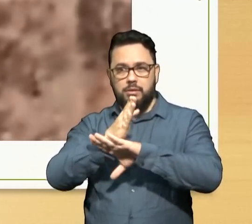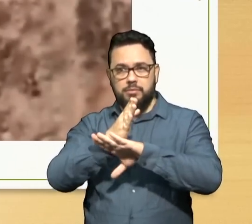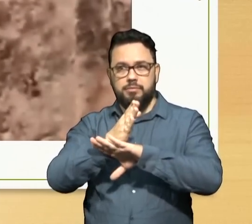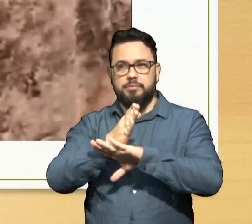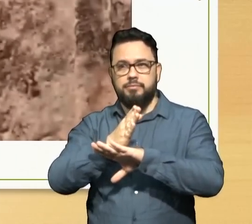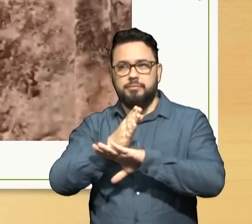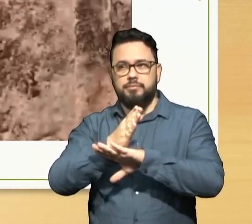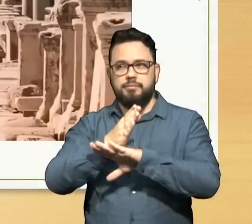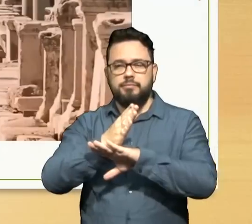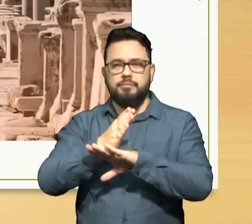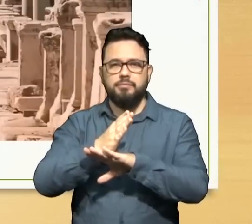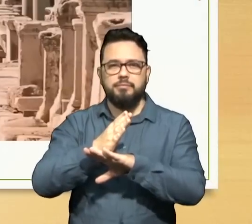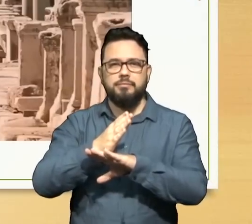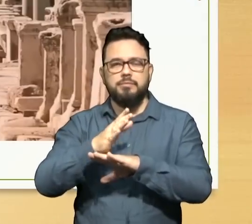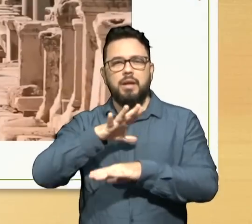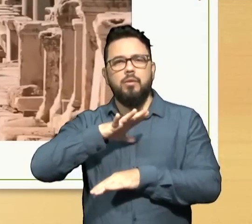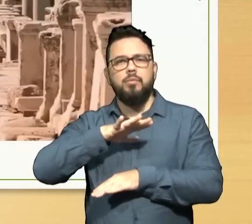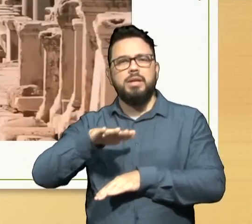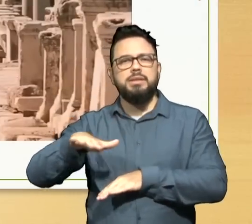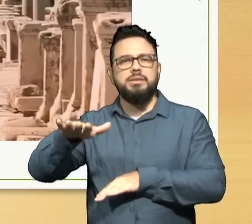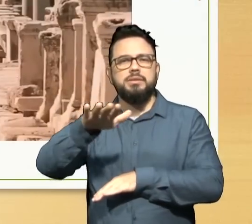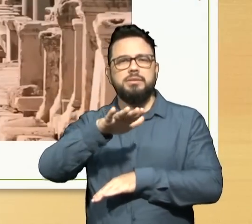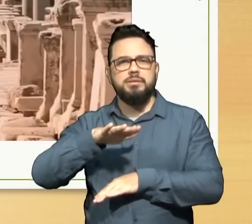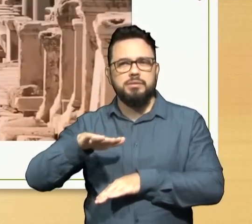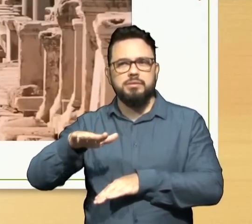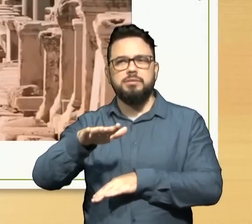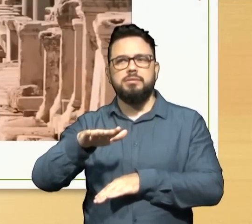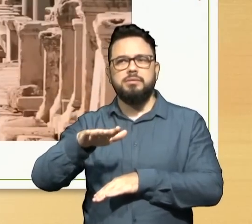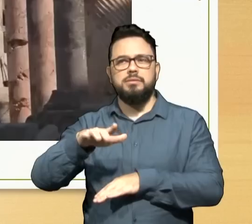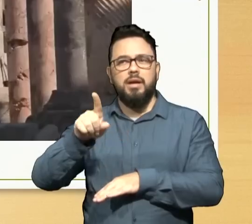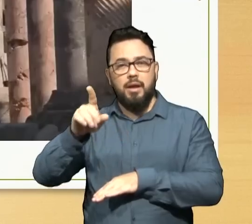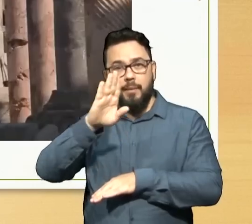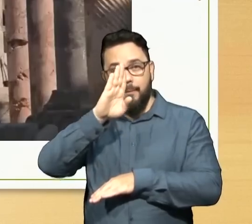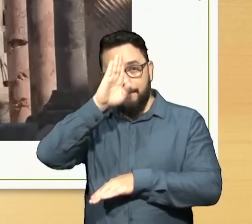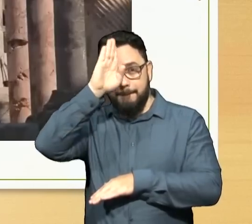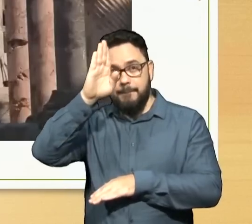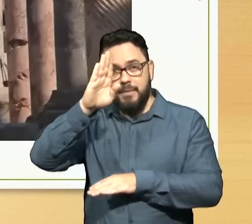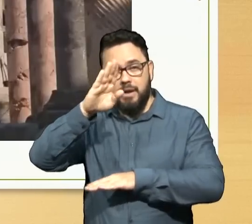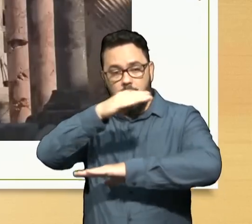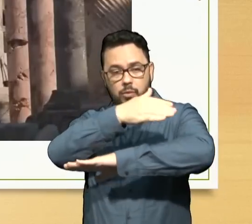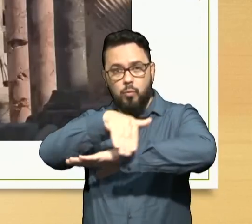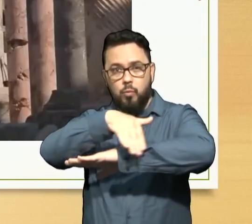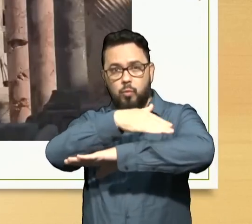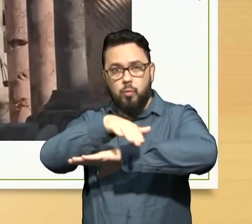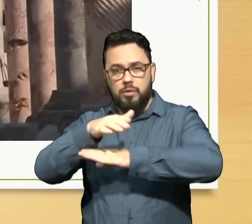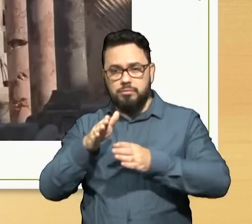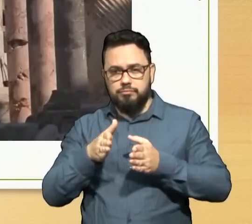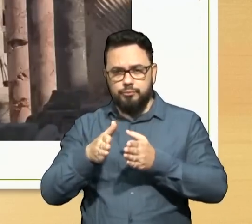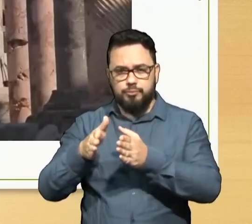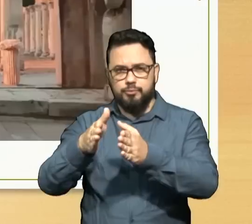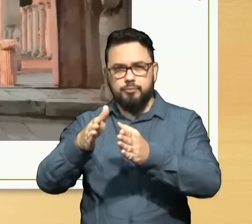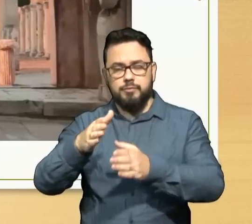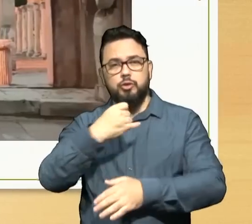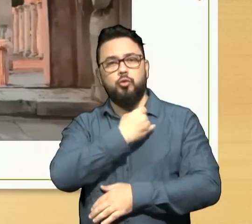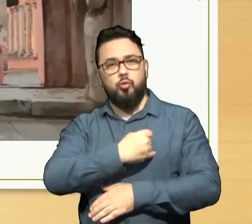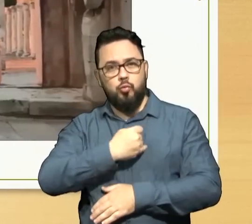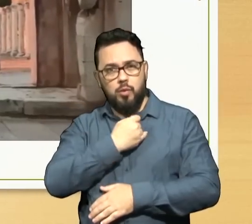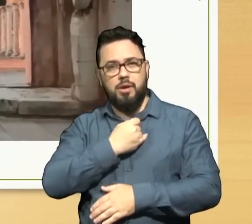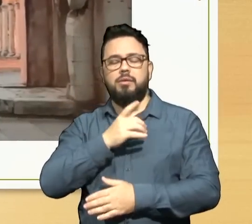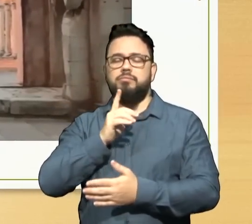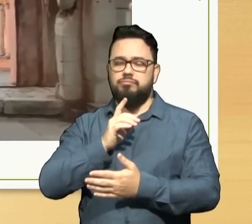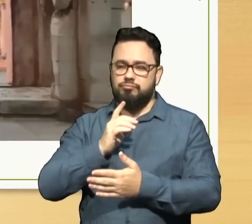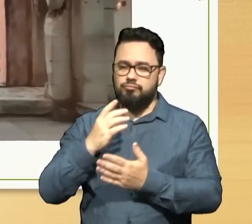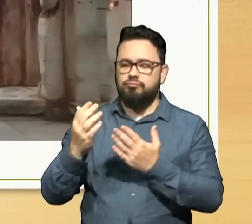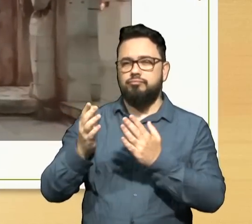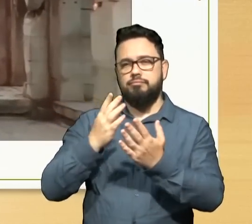Éfeso é uma cidade era uma cidade cosmopolita E essa era uma das principais avenidas de Éfeso João andou por essas ruas